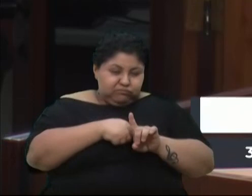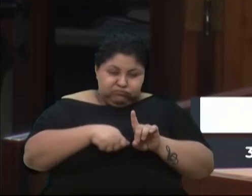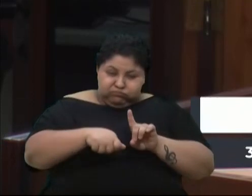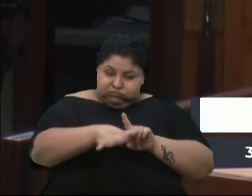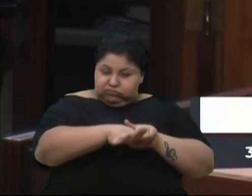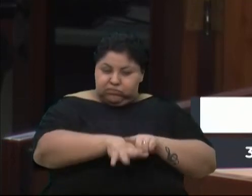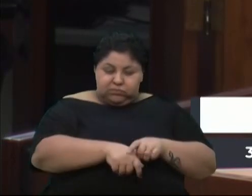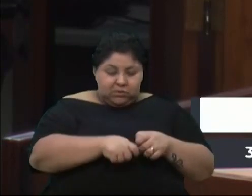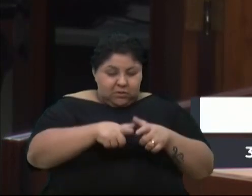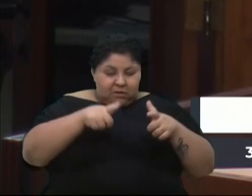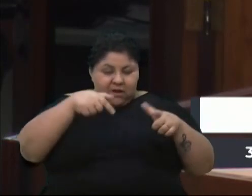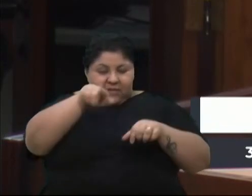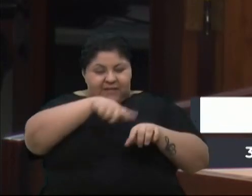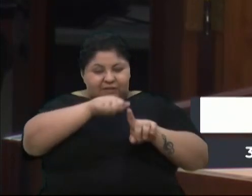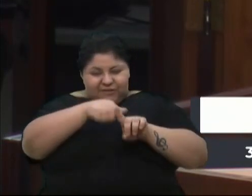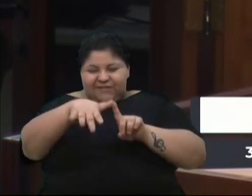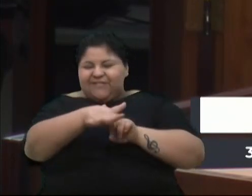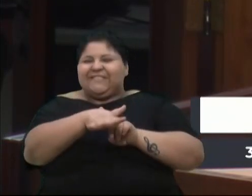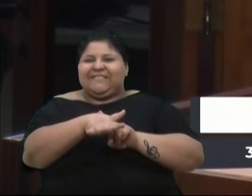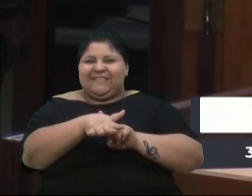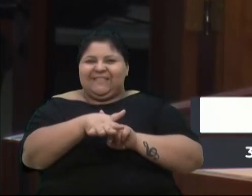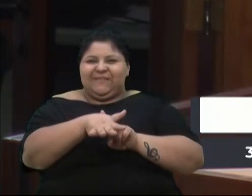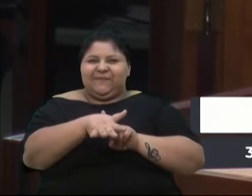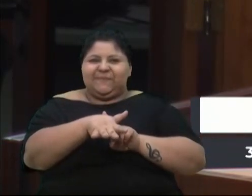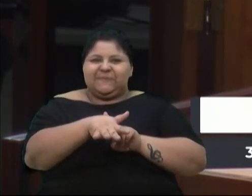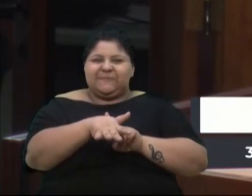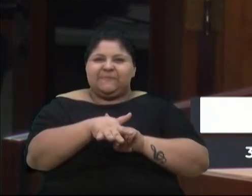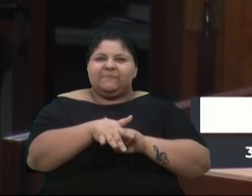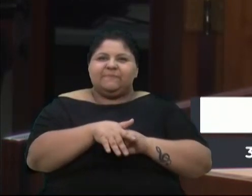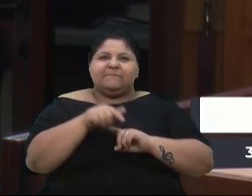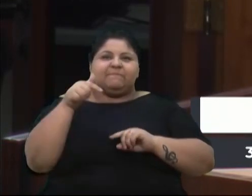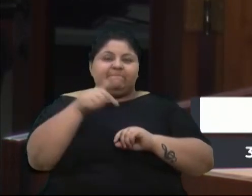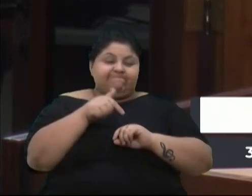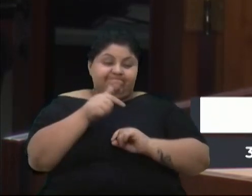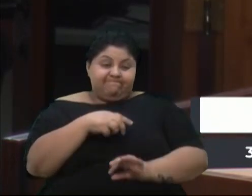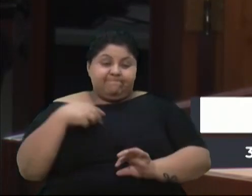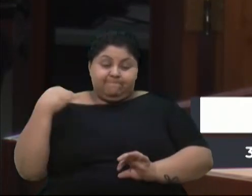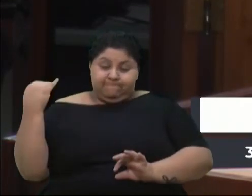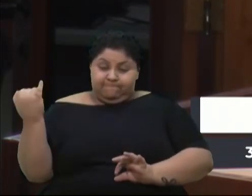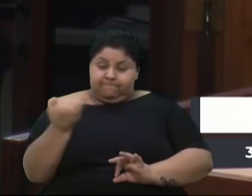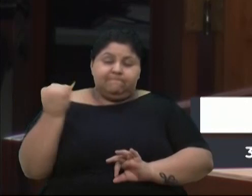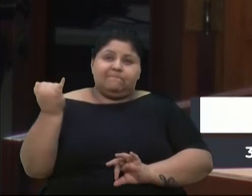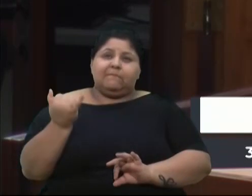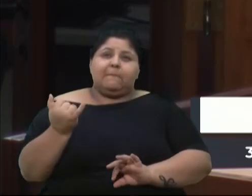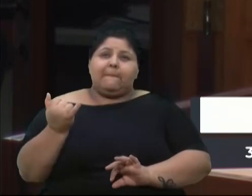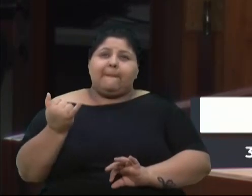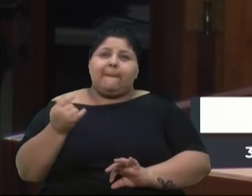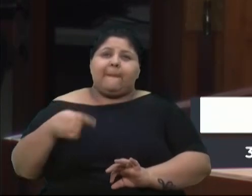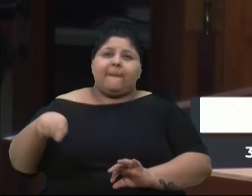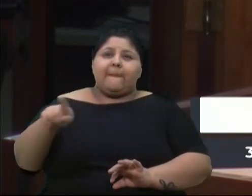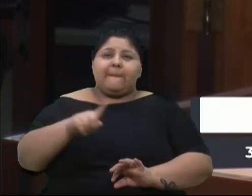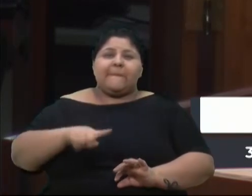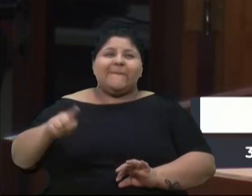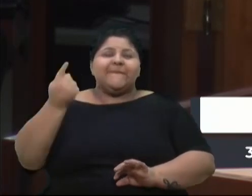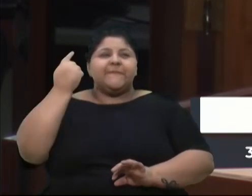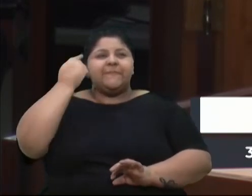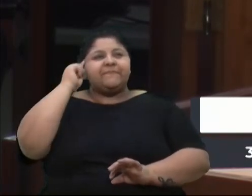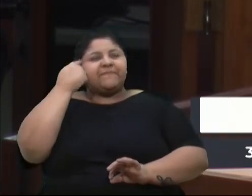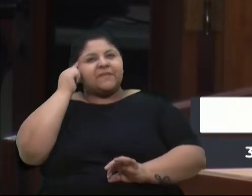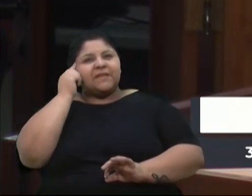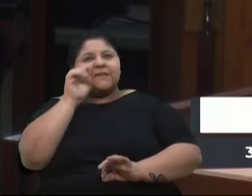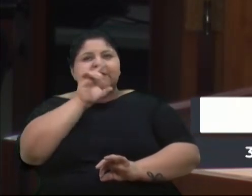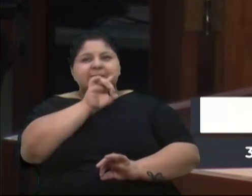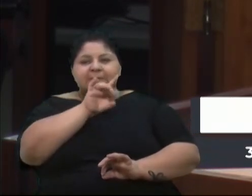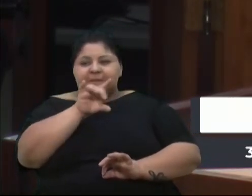imensurável na nossa sociedade. E é importantíssimo nós pensarmos em cada